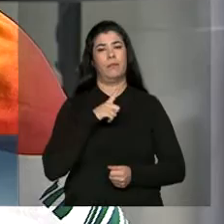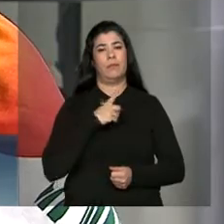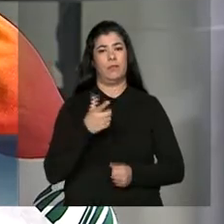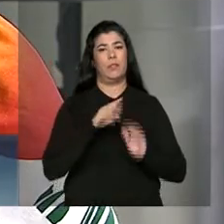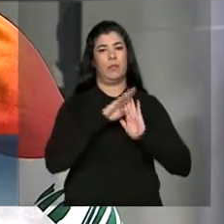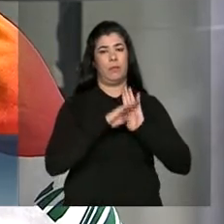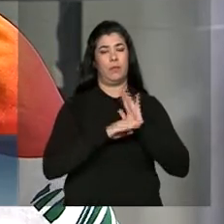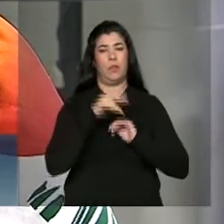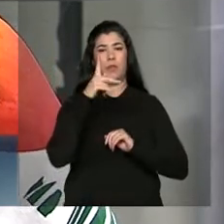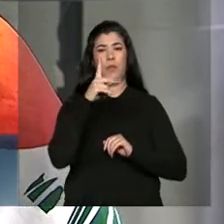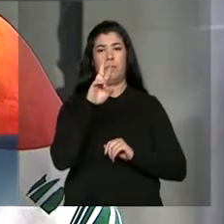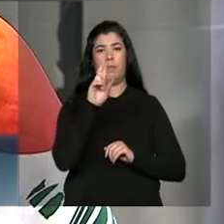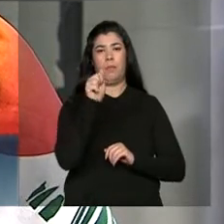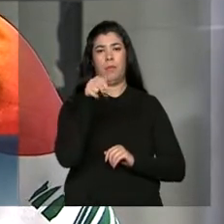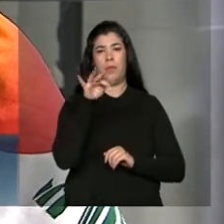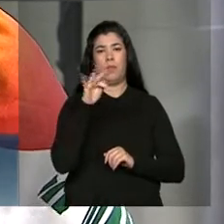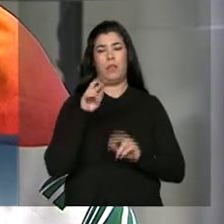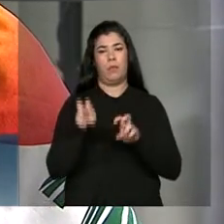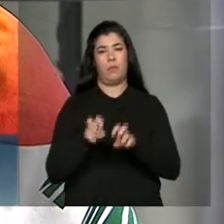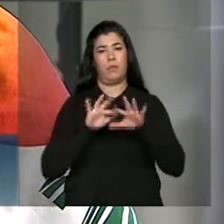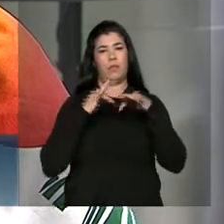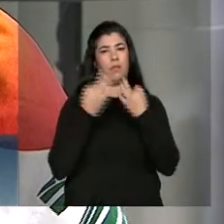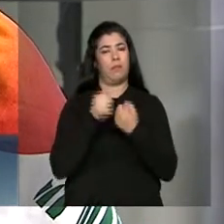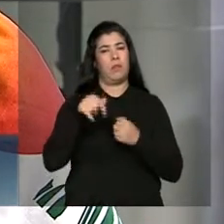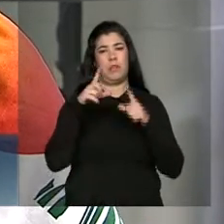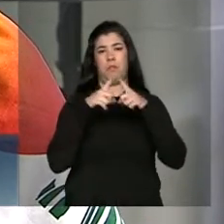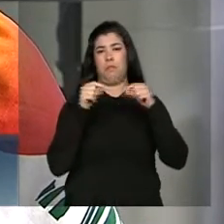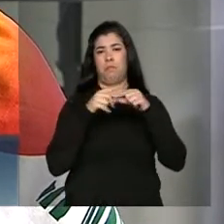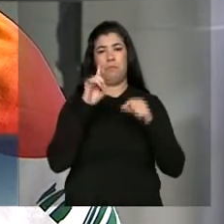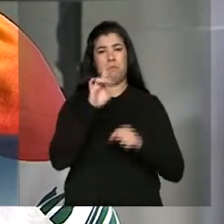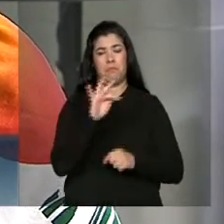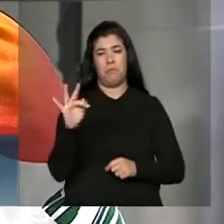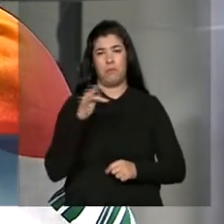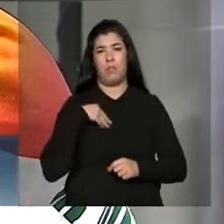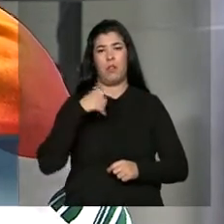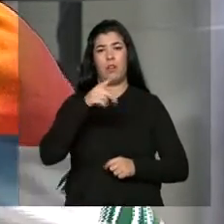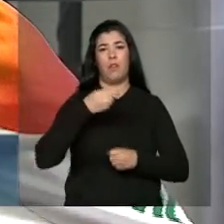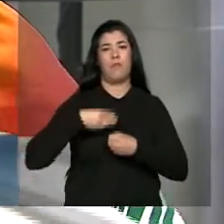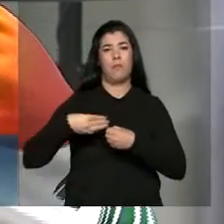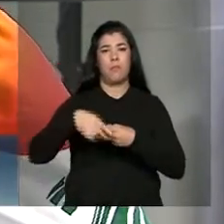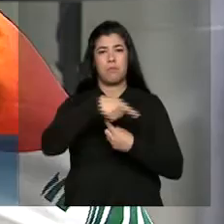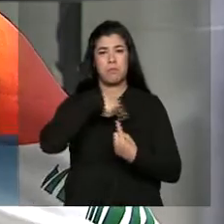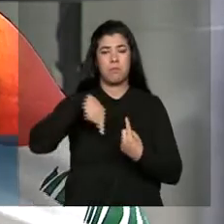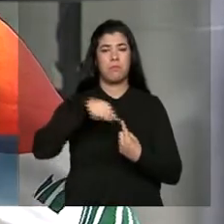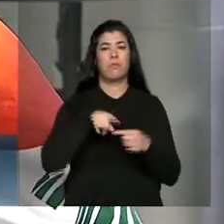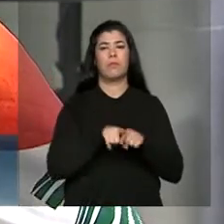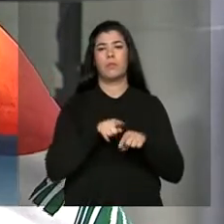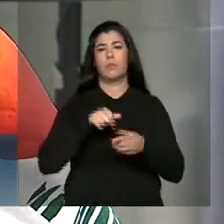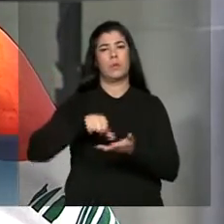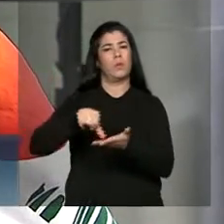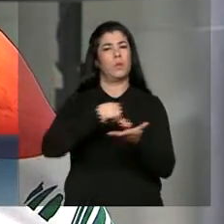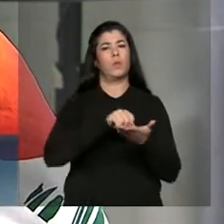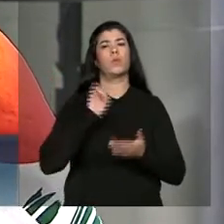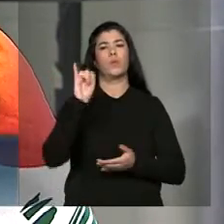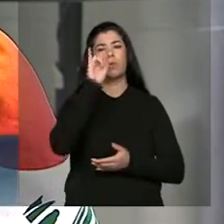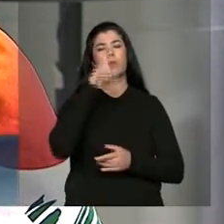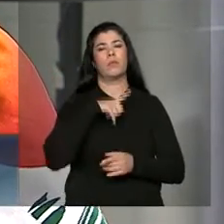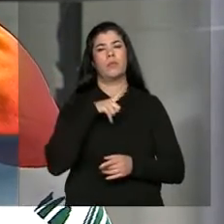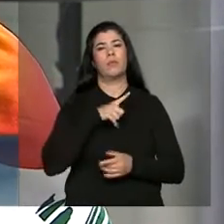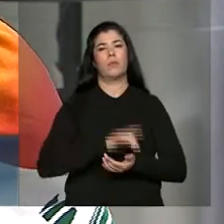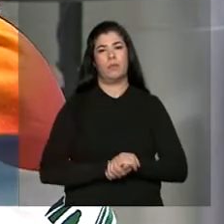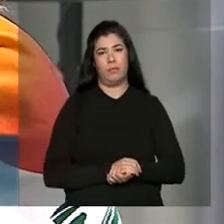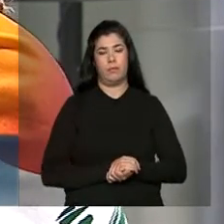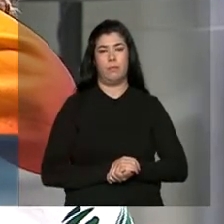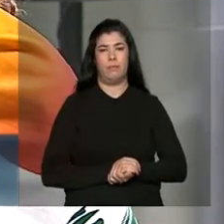o Pronaf para os agricultores familiares, seja aqui no Distrito Federal, no entorno, em todos os setores, é de extrema importância para